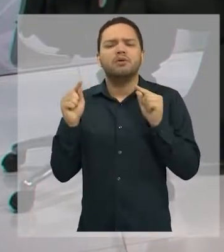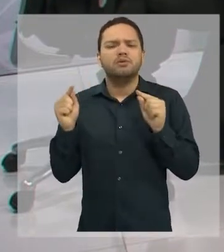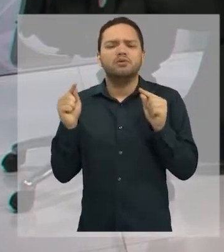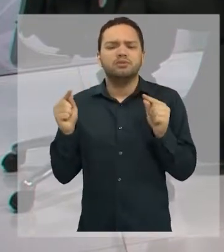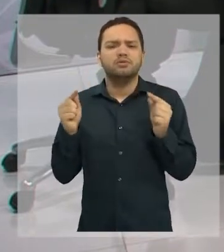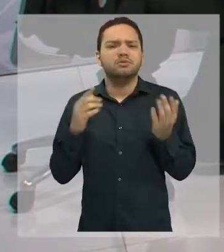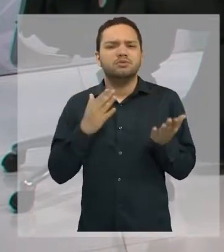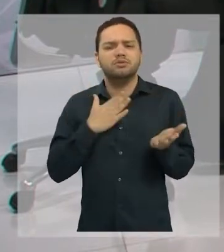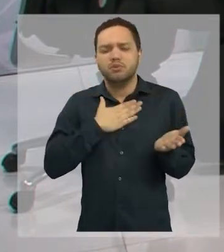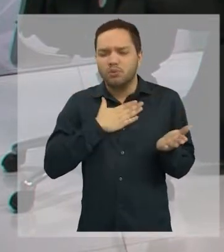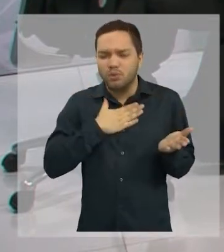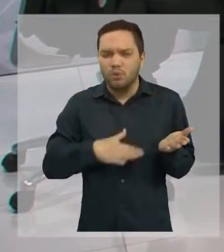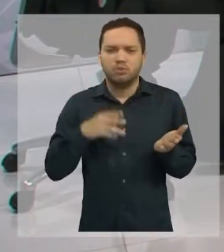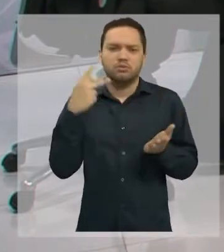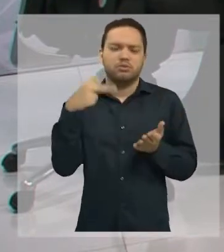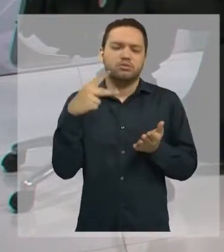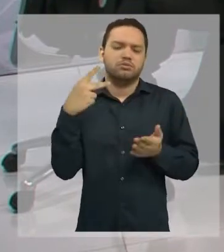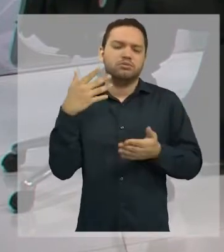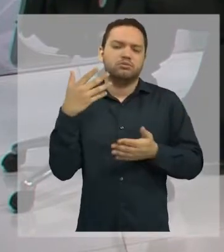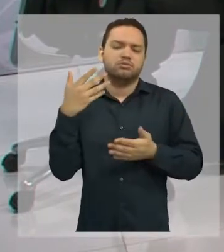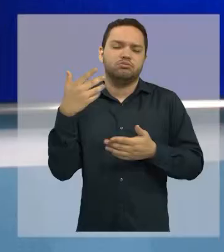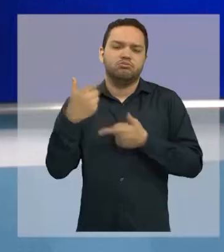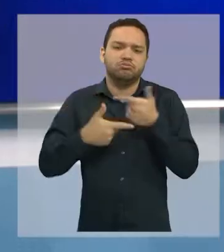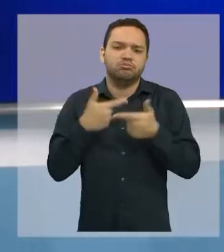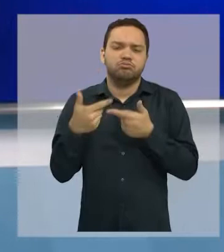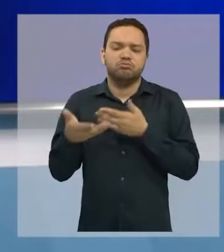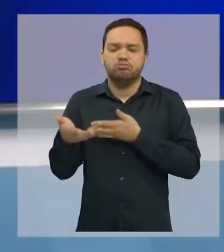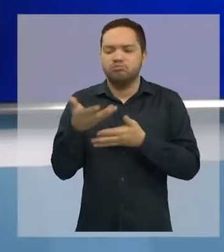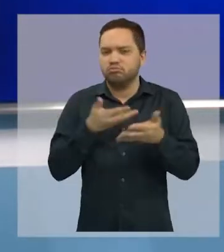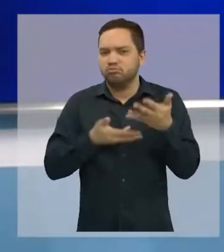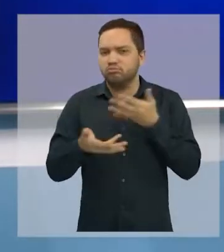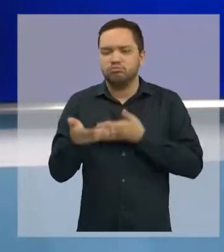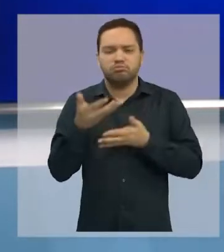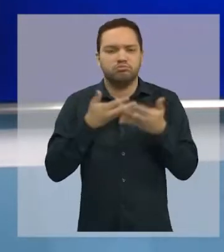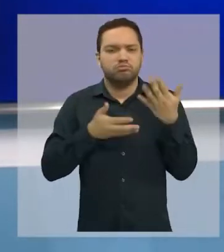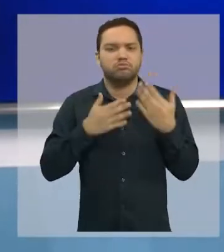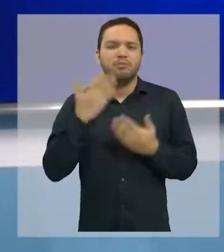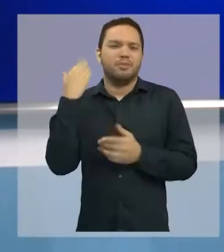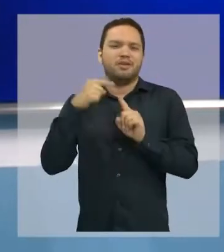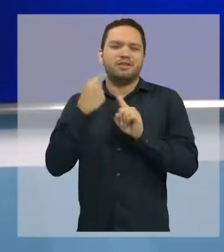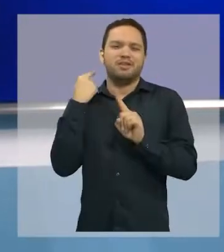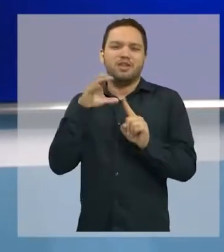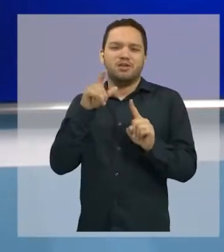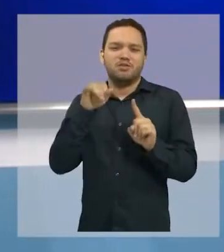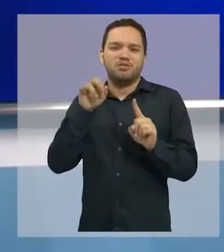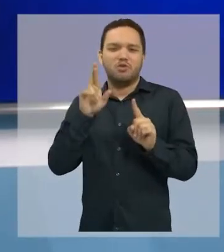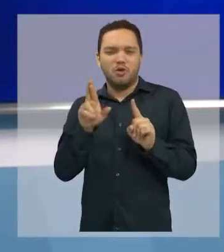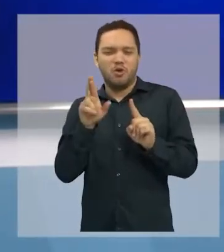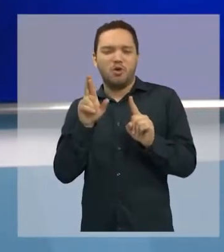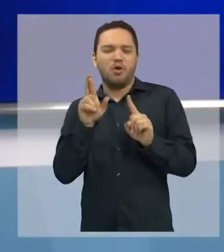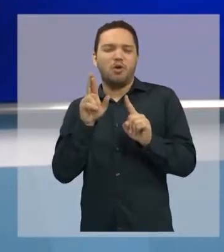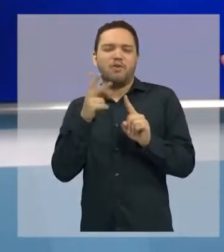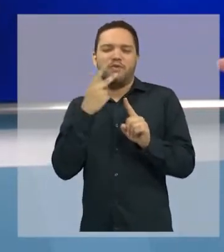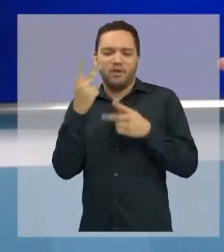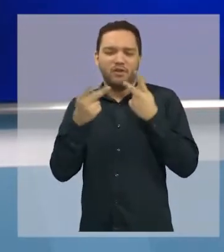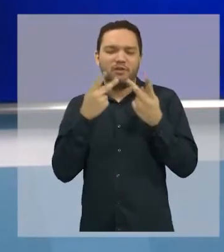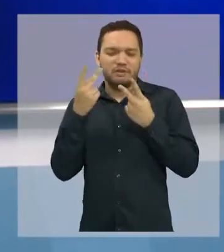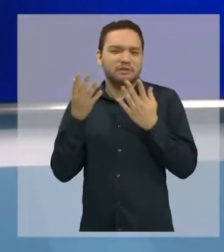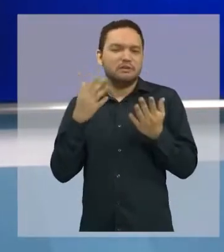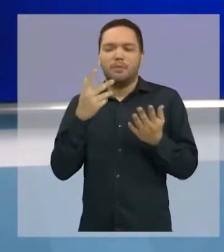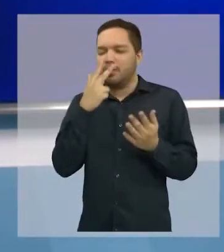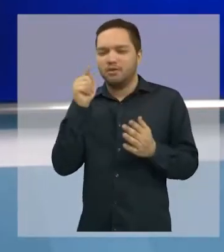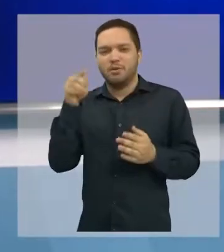de pouco apreço pelo Congresso, pela relação, pelo chamado, aquilo que o Collor chamou de salam-aleque,